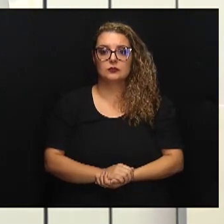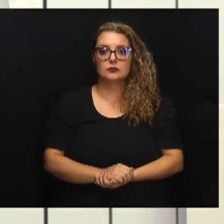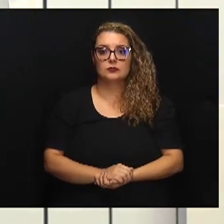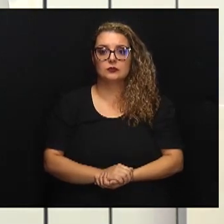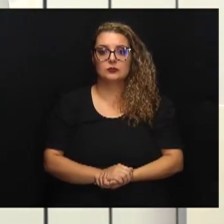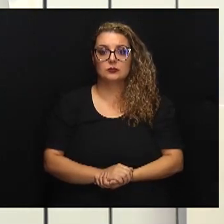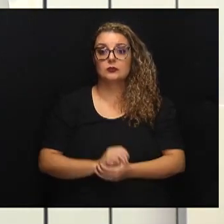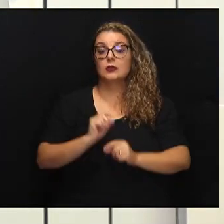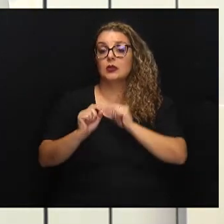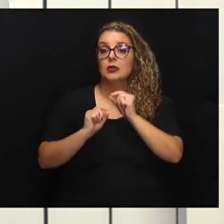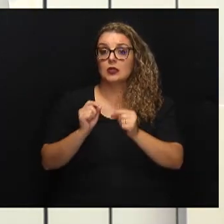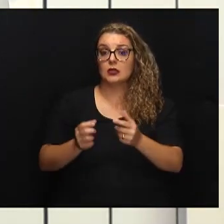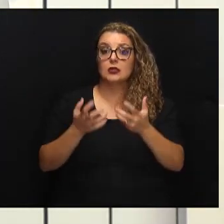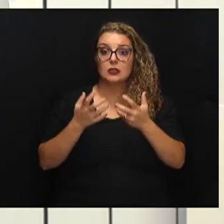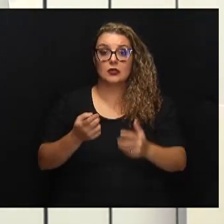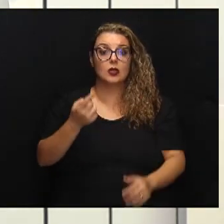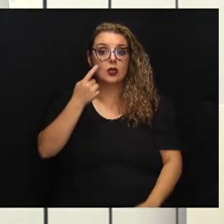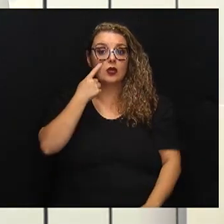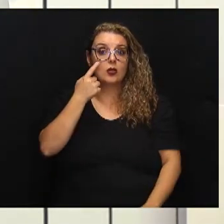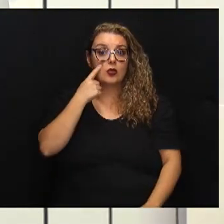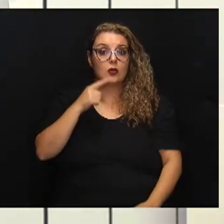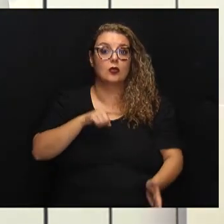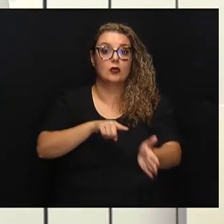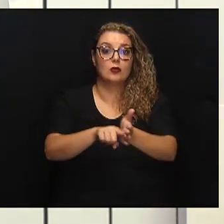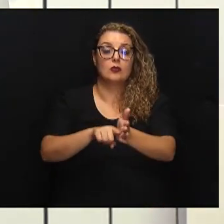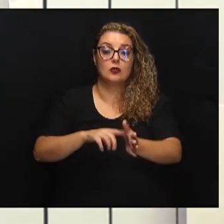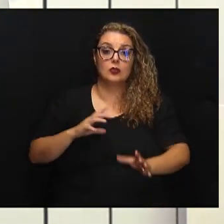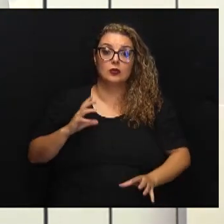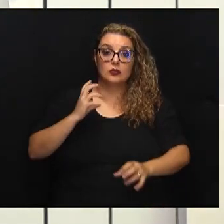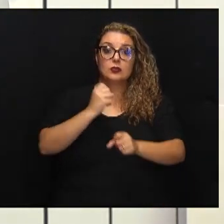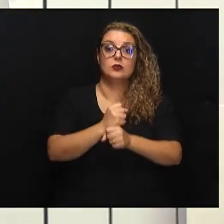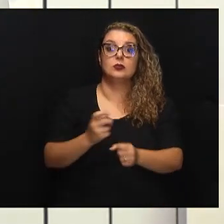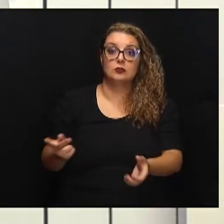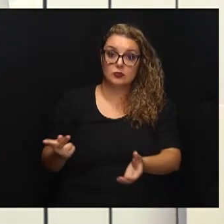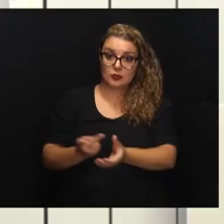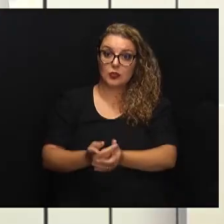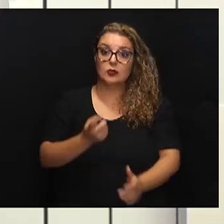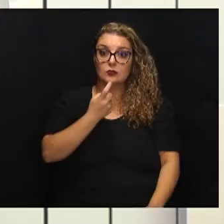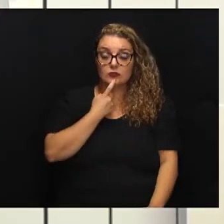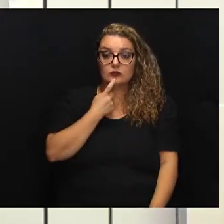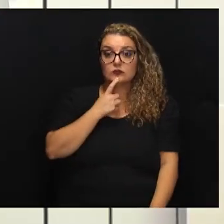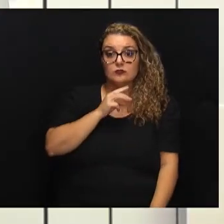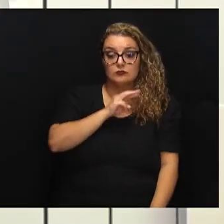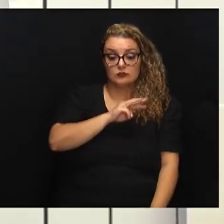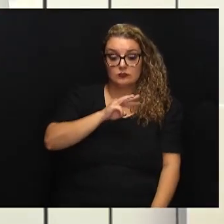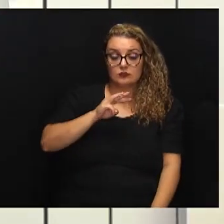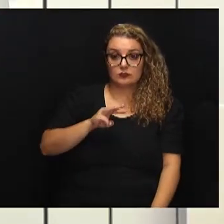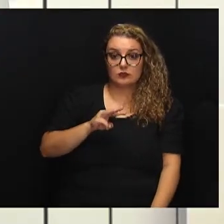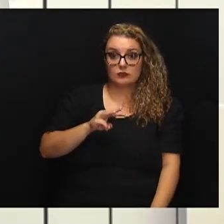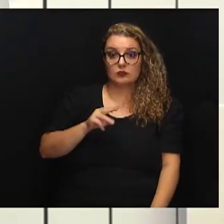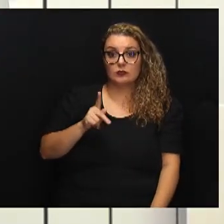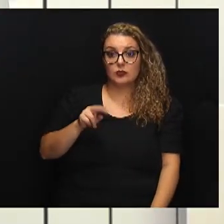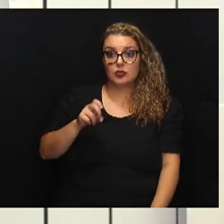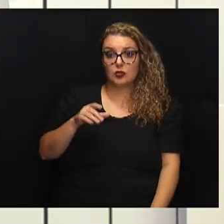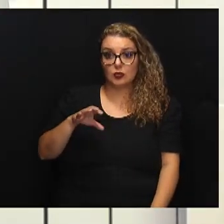Para quem quiser conferir a pesquisa completa do Procon Campinas, é só acessar o site